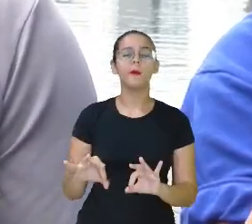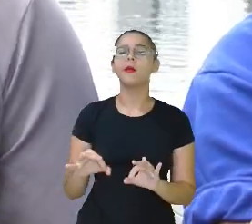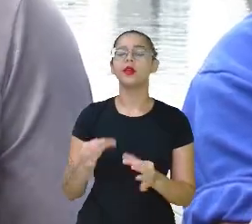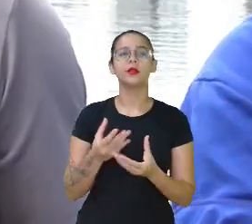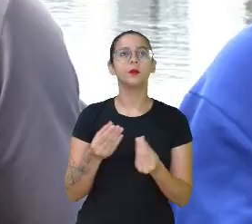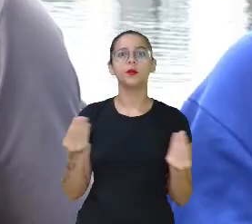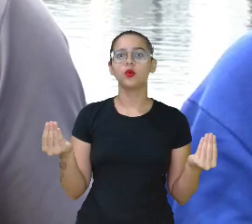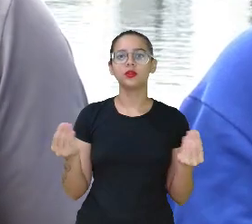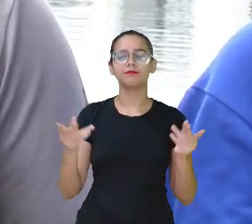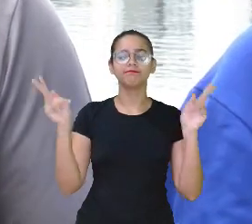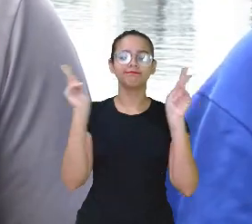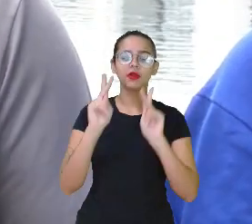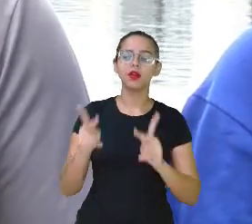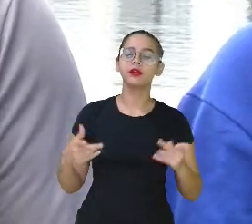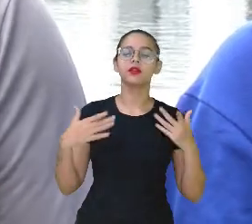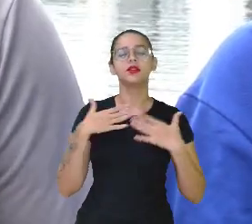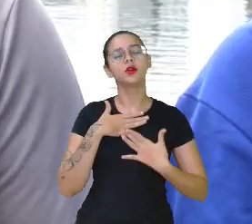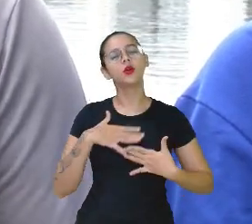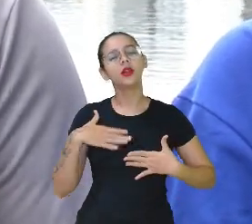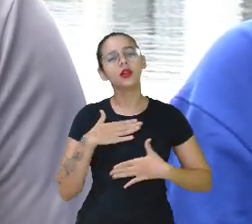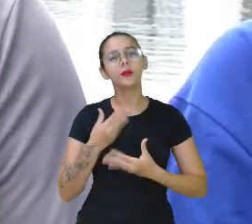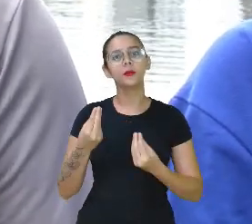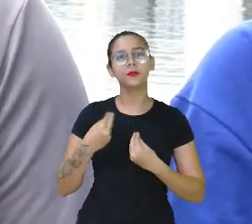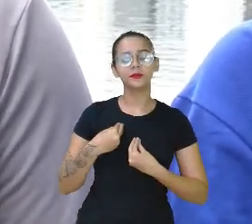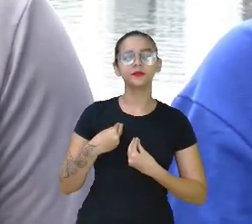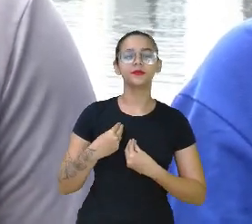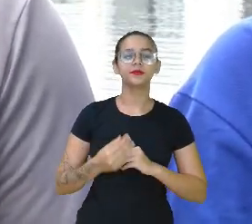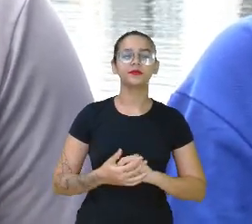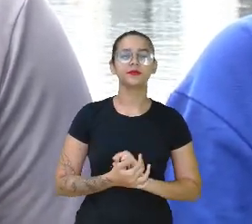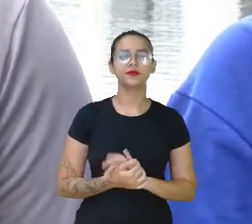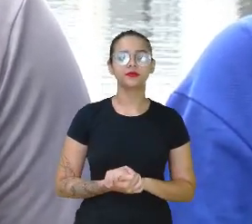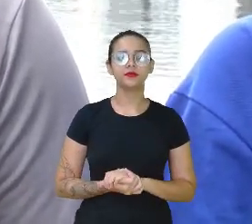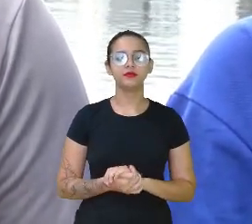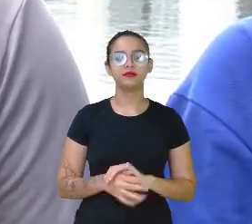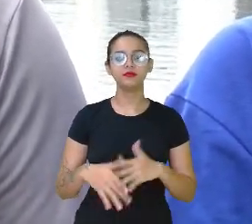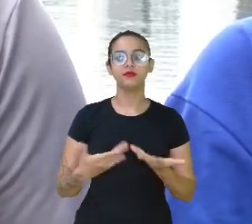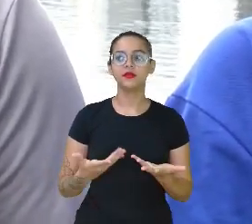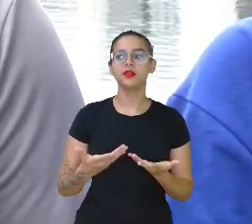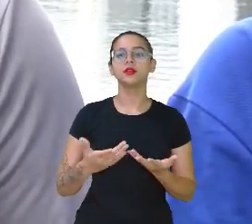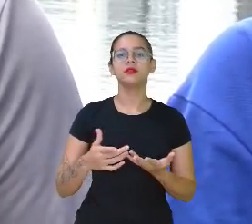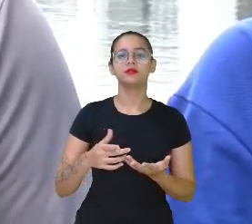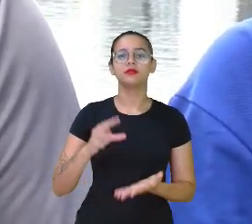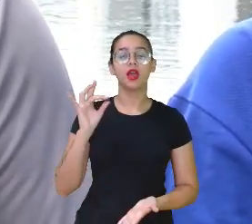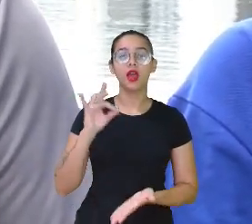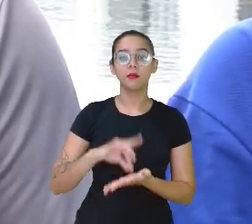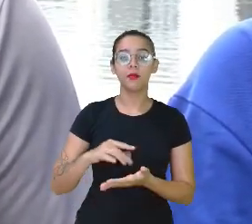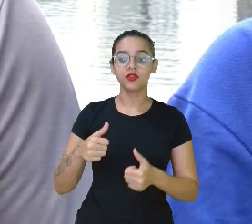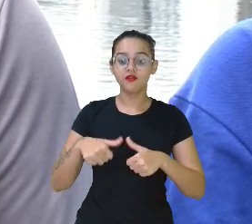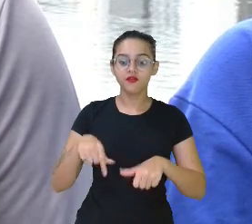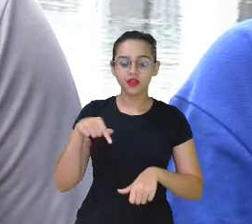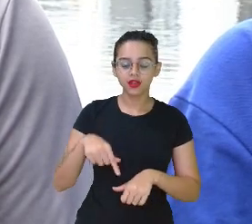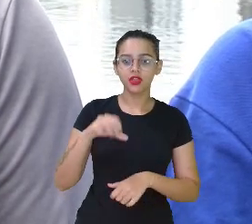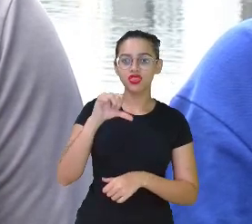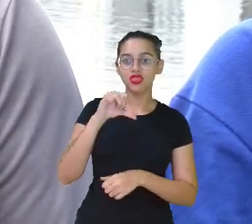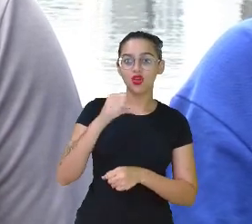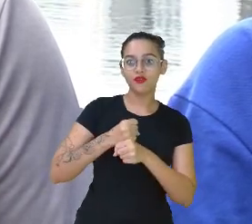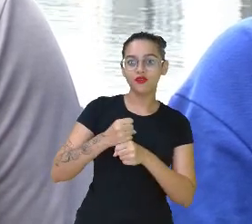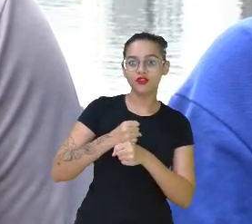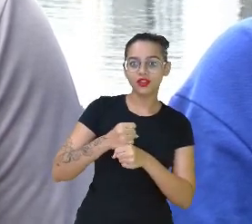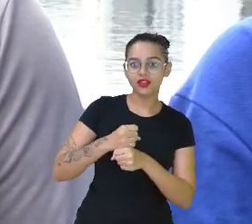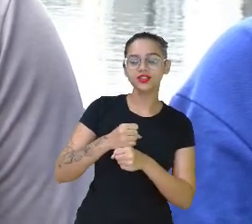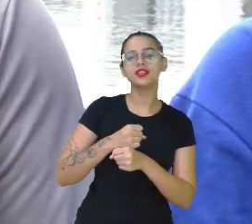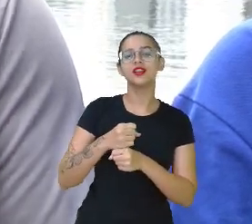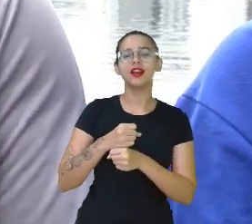muita paz, tranquilidade aqui para mim. Não é à toa que realmente eu vivo aqui há 9 anos, já que Jardim do Baobá